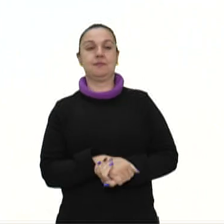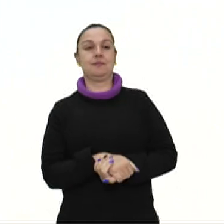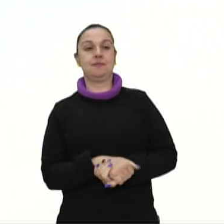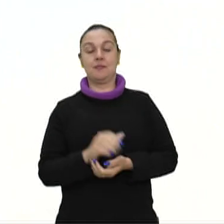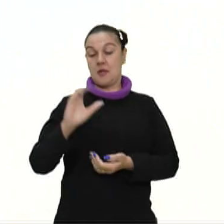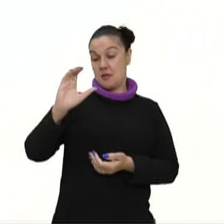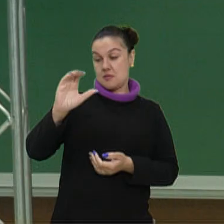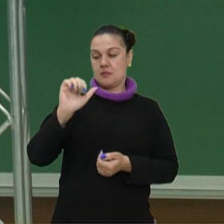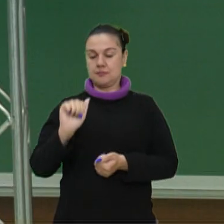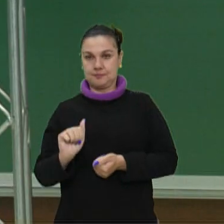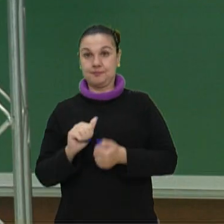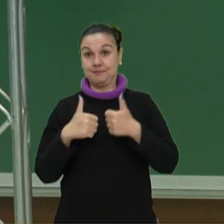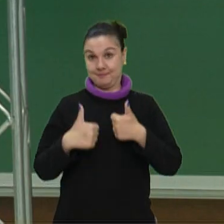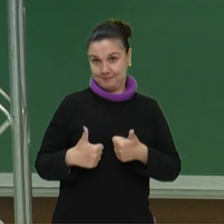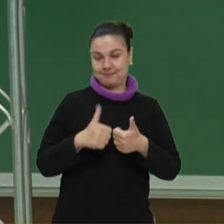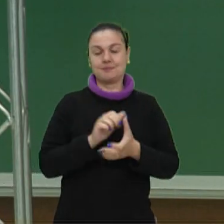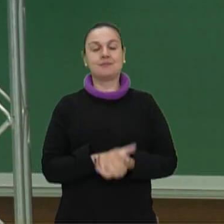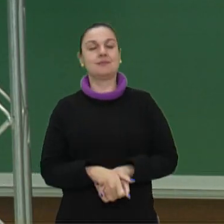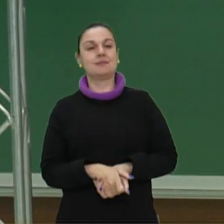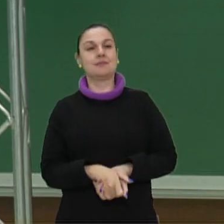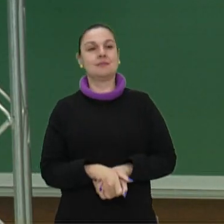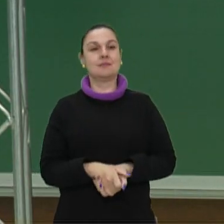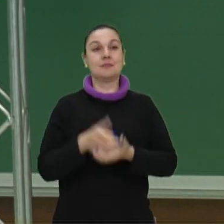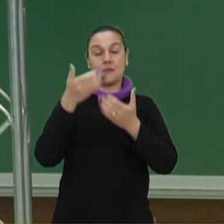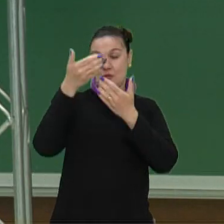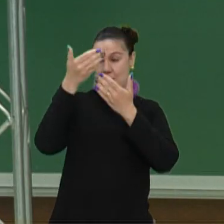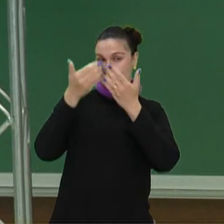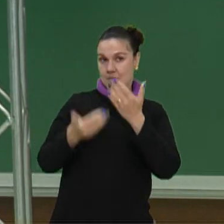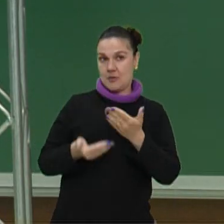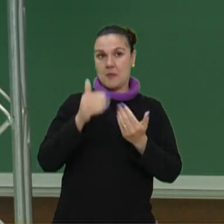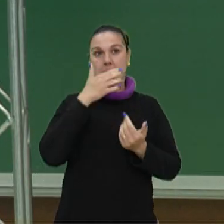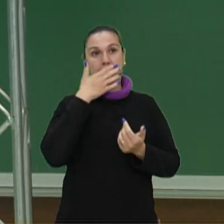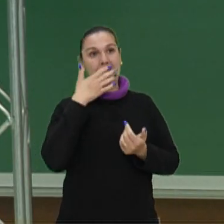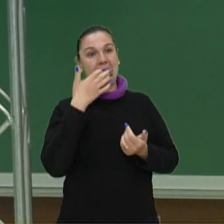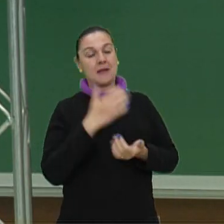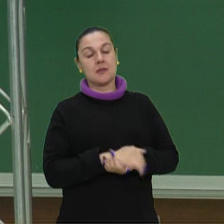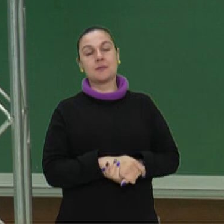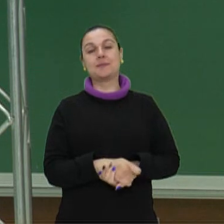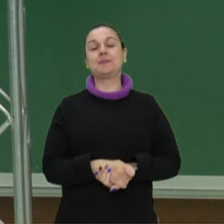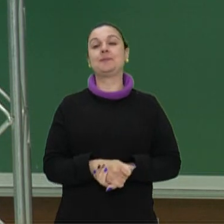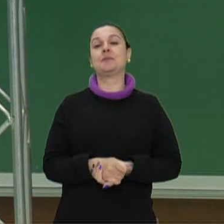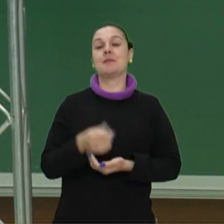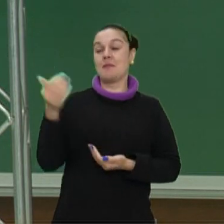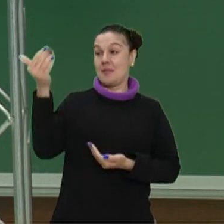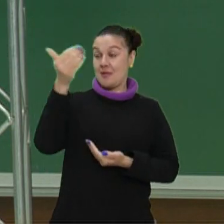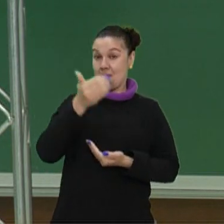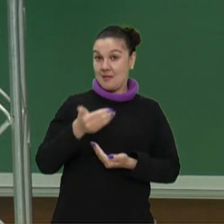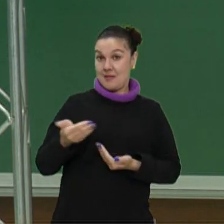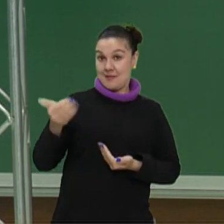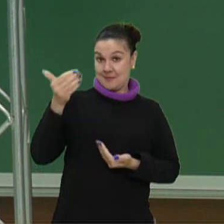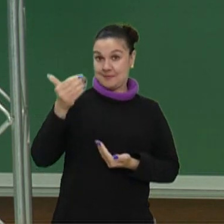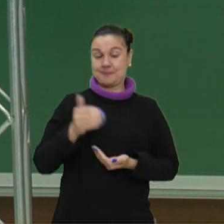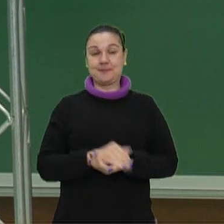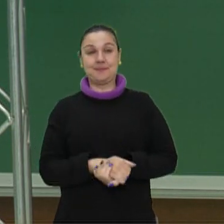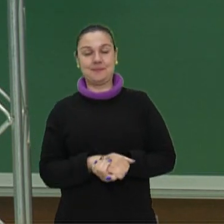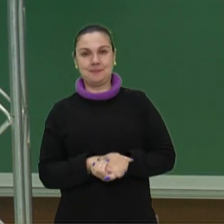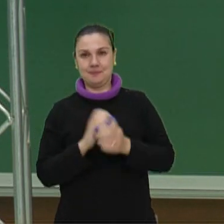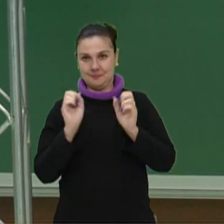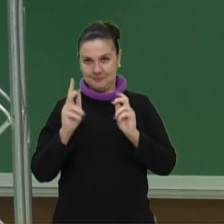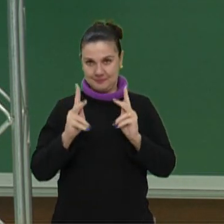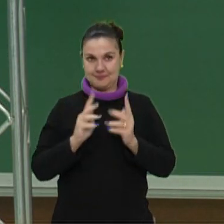multiplicação de x1 por x2. Beleza? Então ficou lá S igual a menos b sobre a e o p igual a c sobre a,